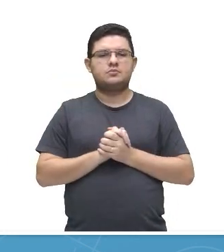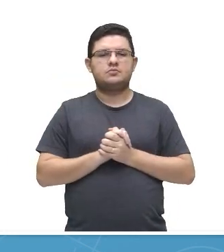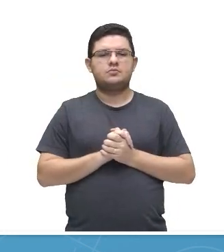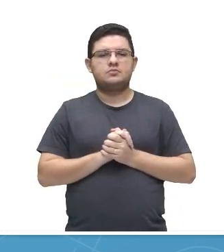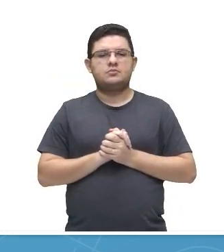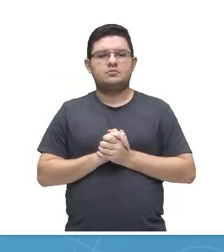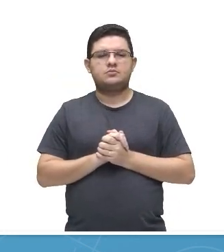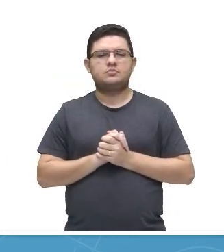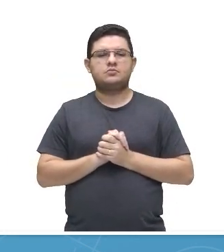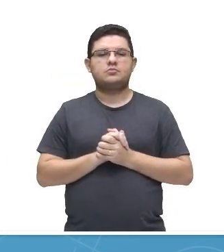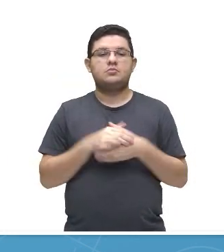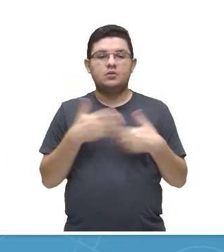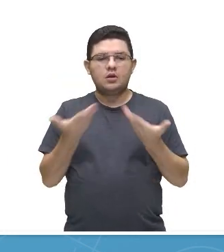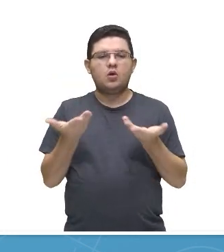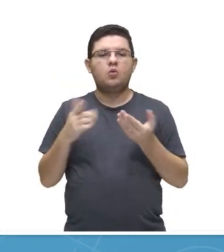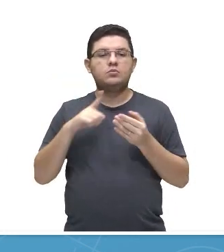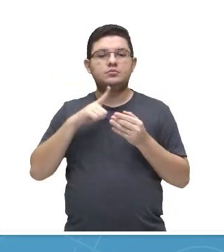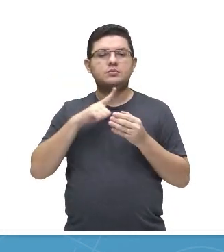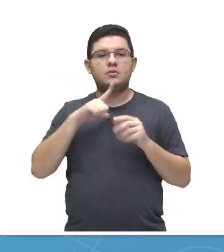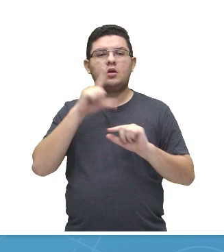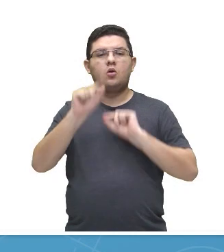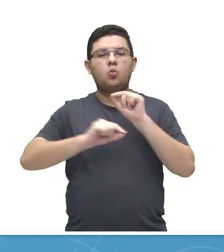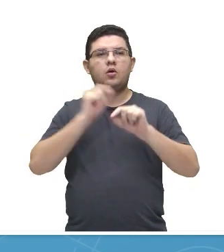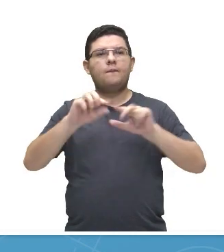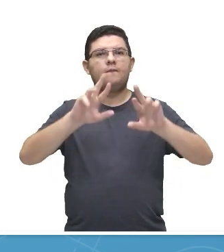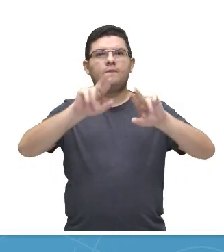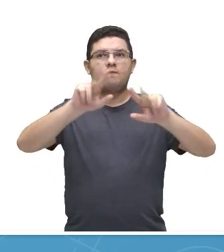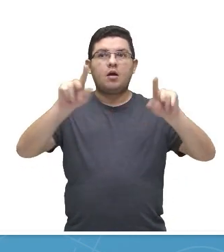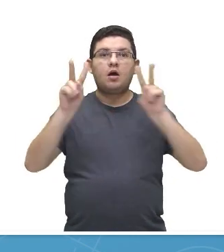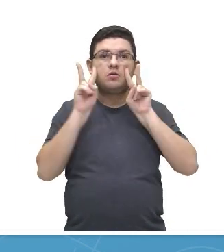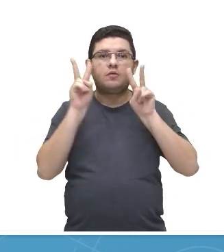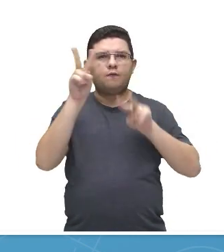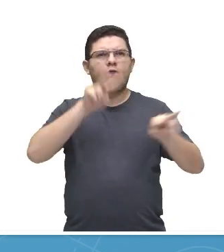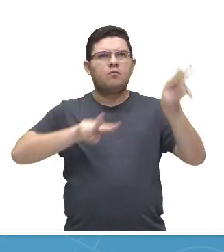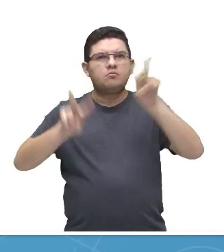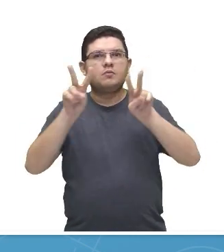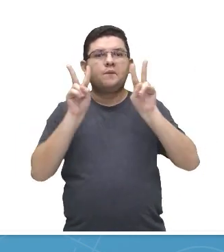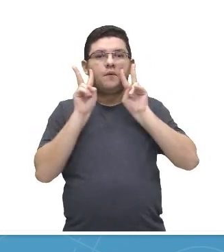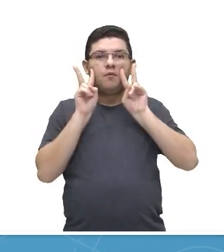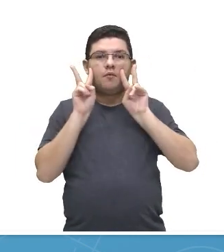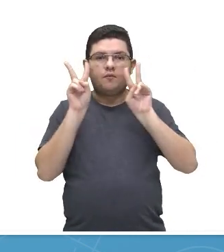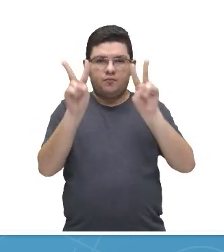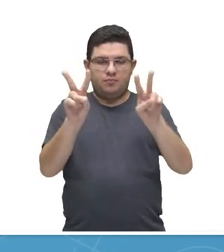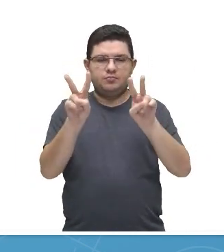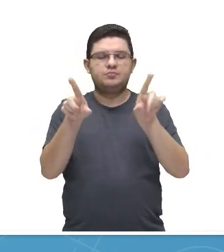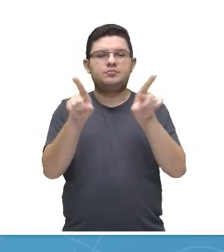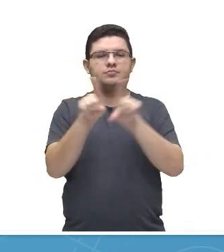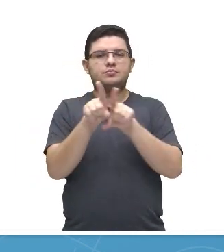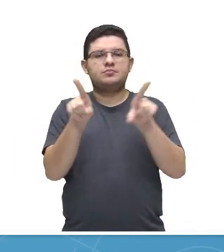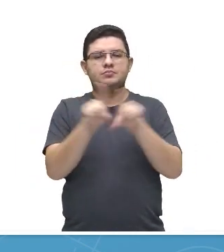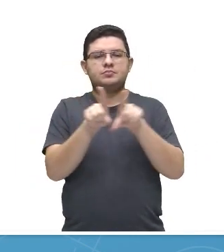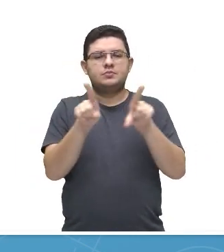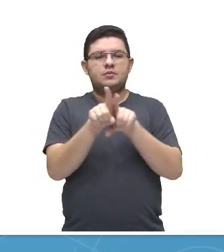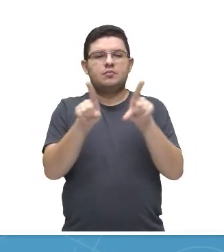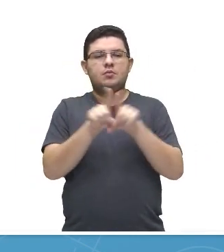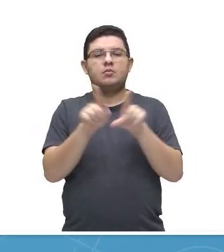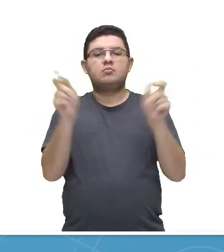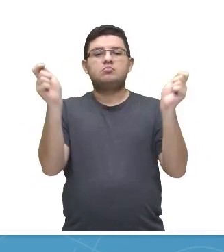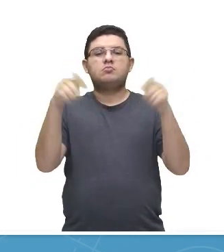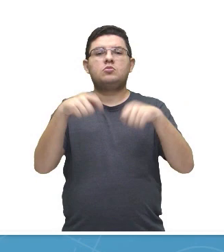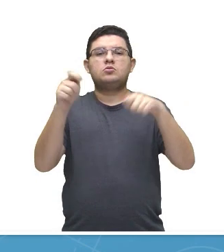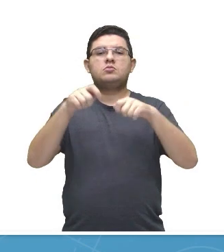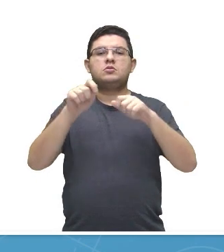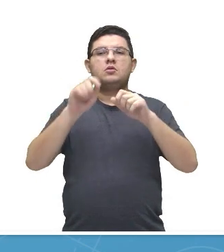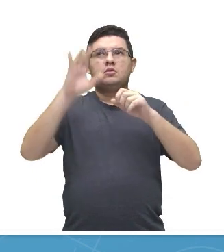ver. Então, nomeiam seres existentes que possam gerar em nosso pensamento uma imagem